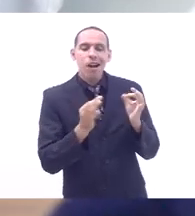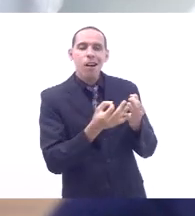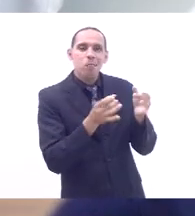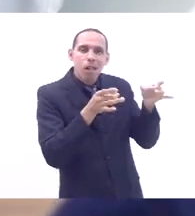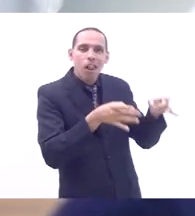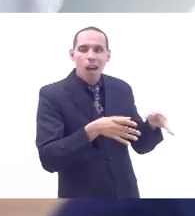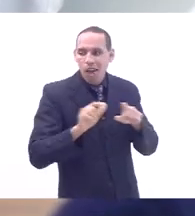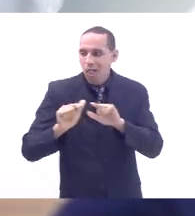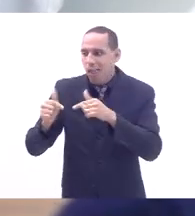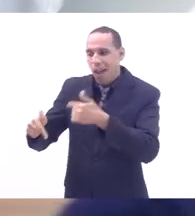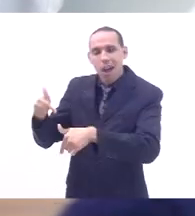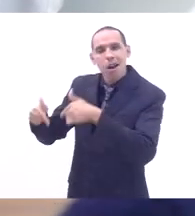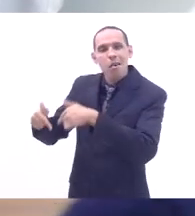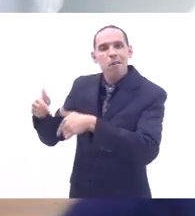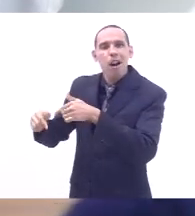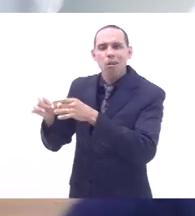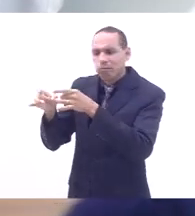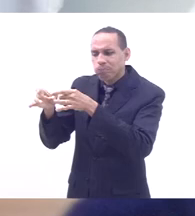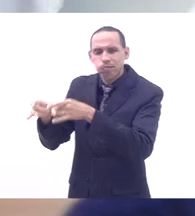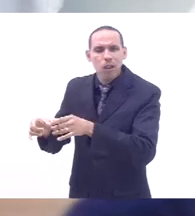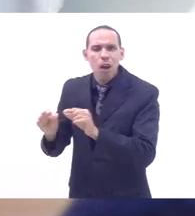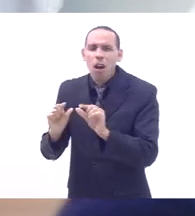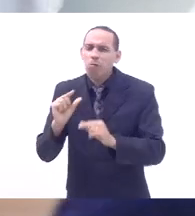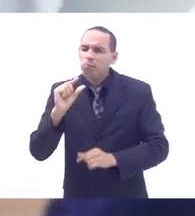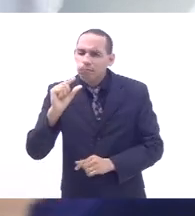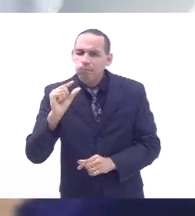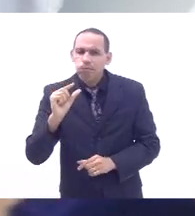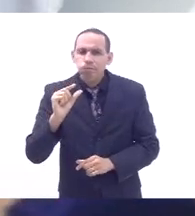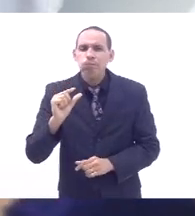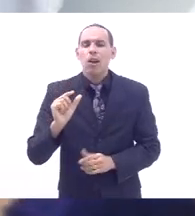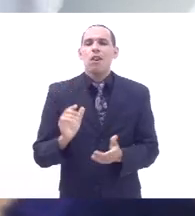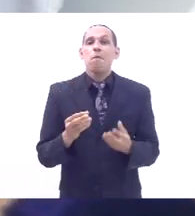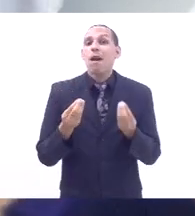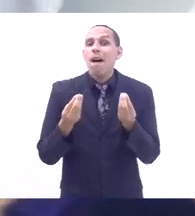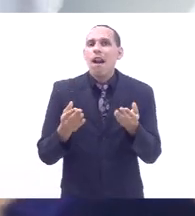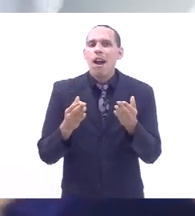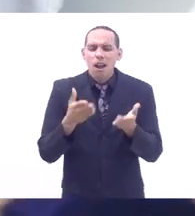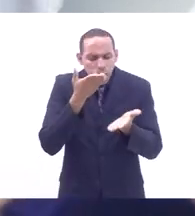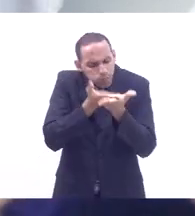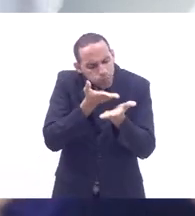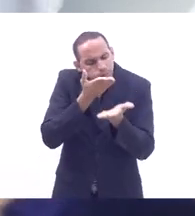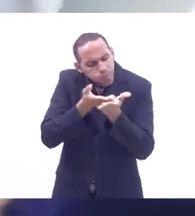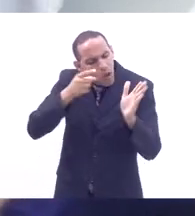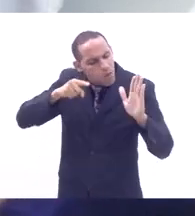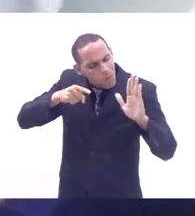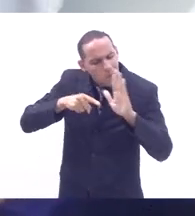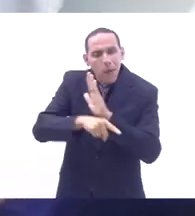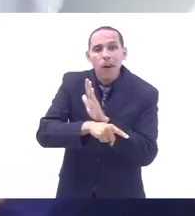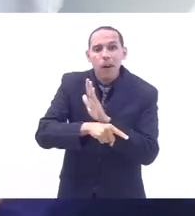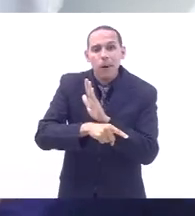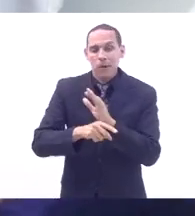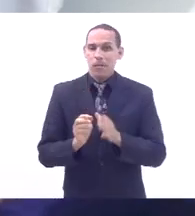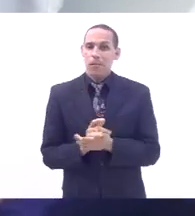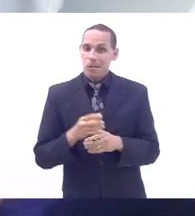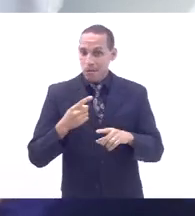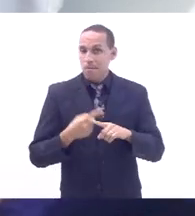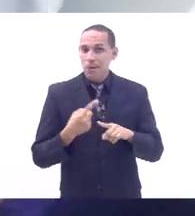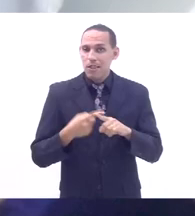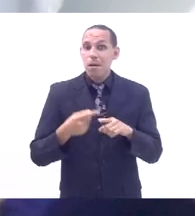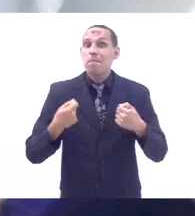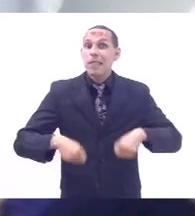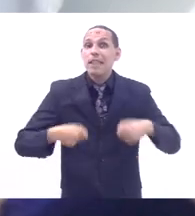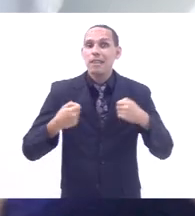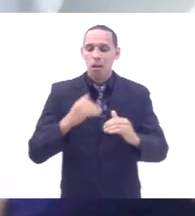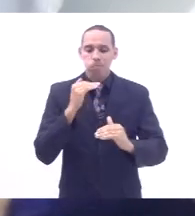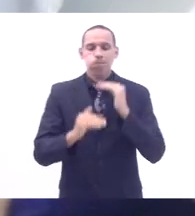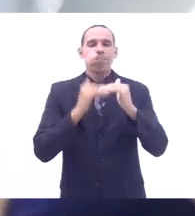trabalho, para poder ir afinco nos estudos, porque tem que se aprimorar cada